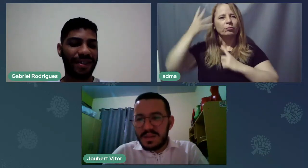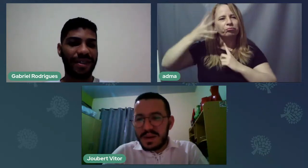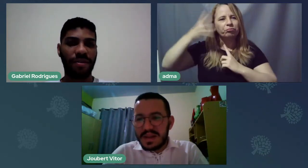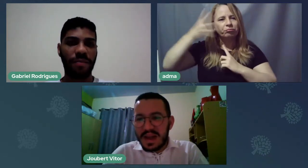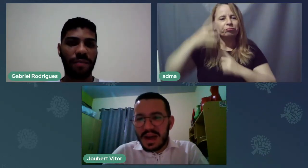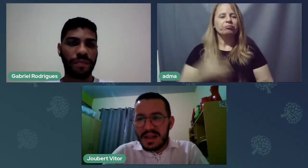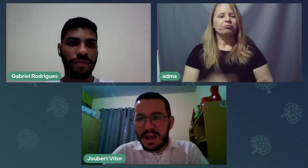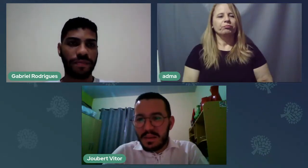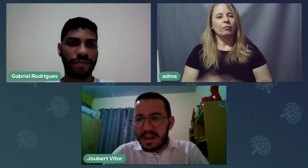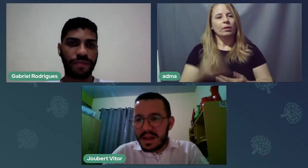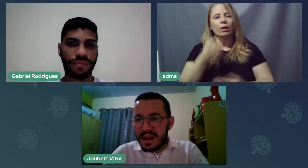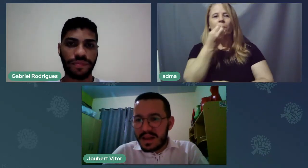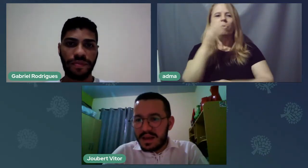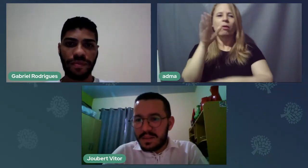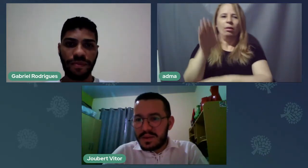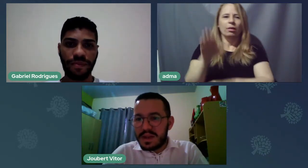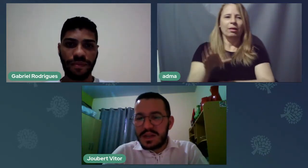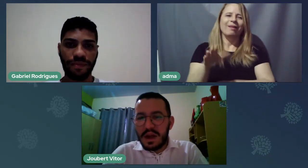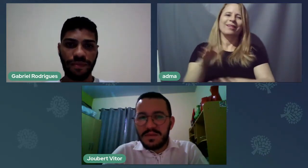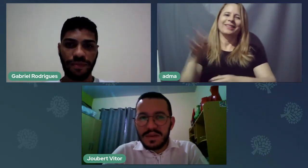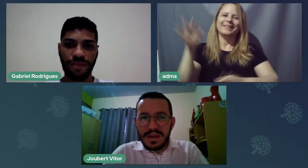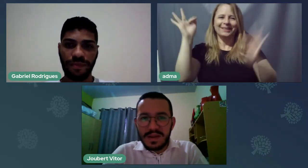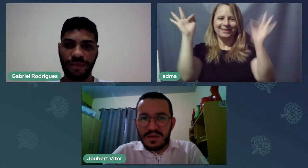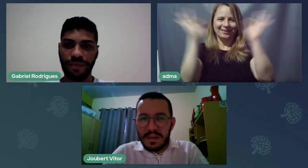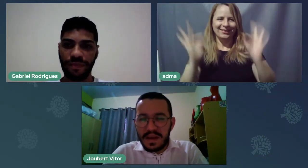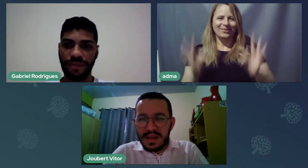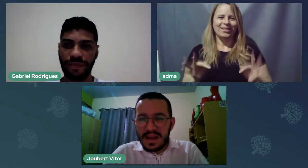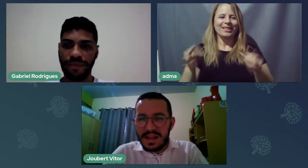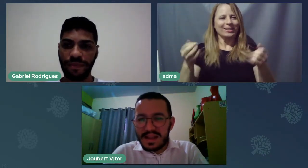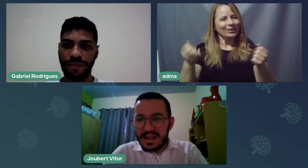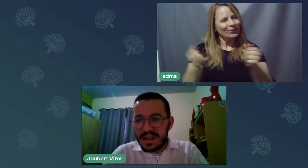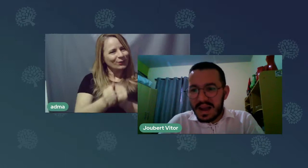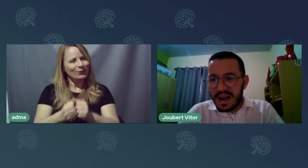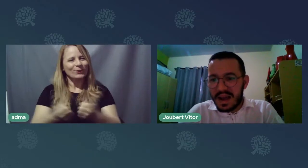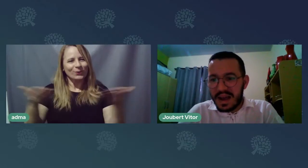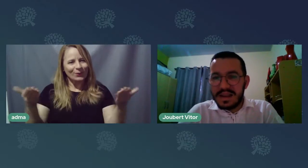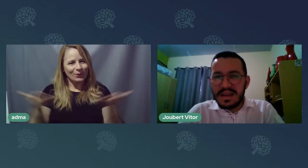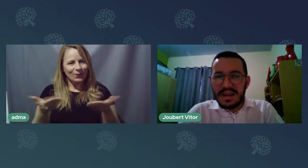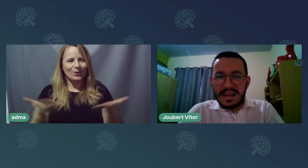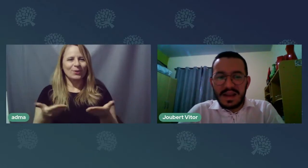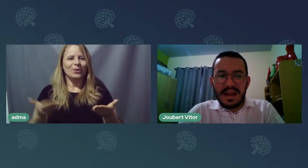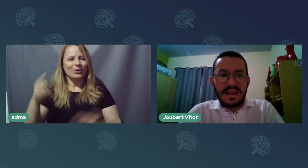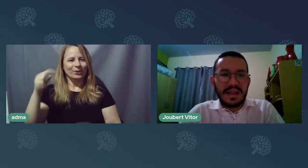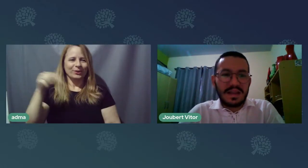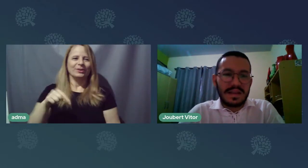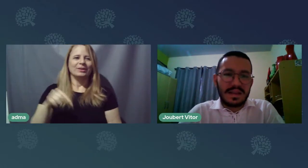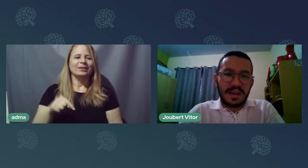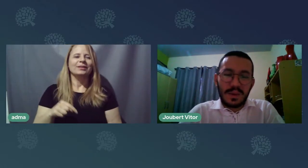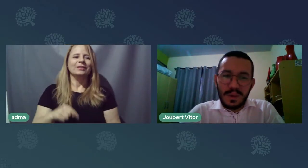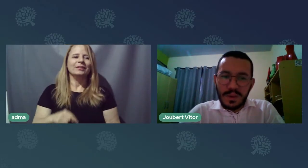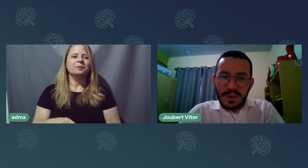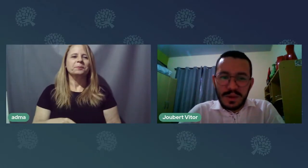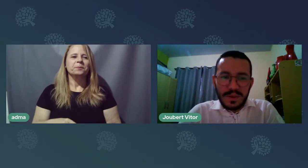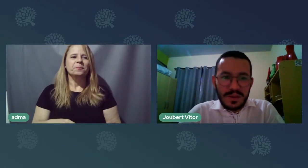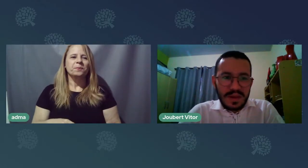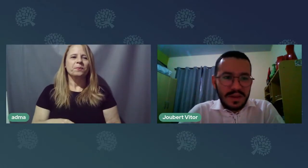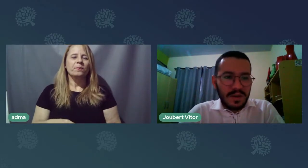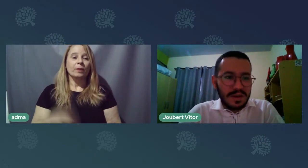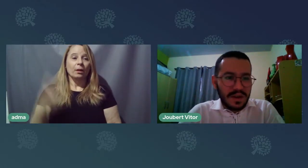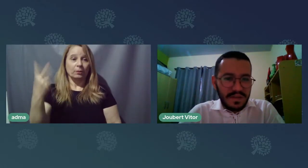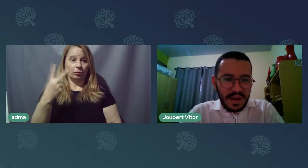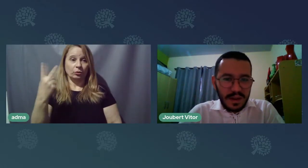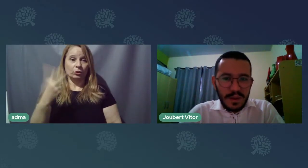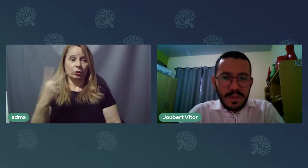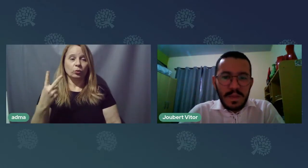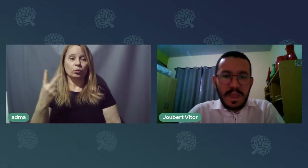Então, gente, boa tarde. É uma alegria poder estar com vocês novamente aqui nessa tarde, né? Nesse segundo e último